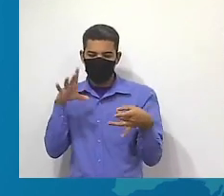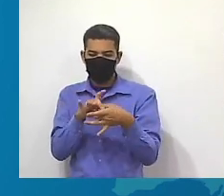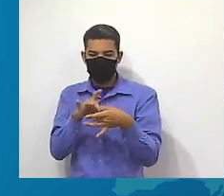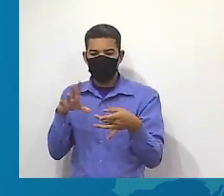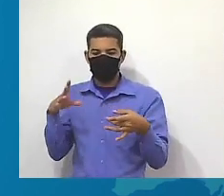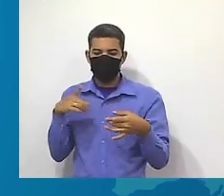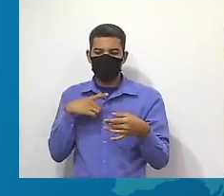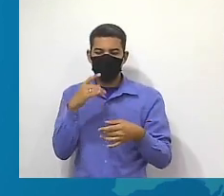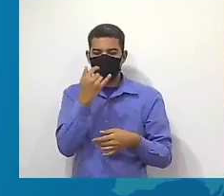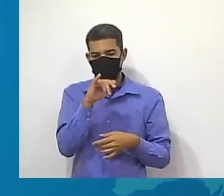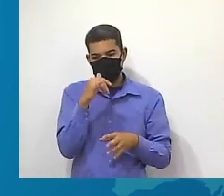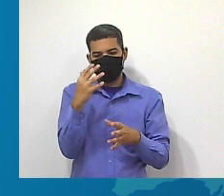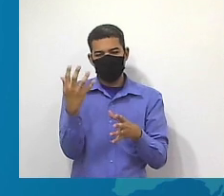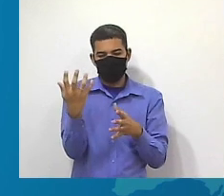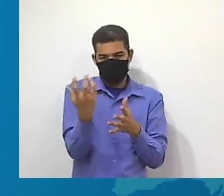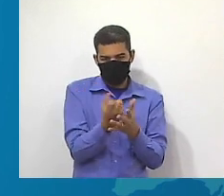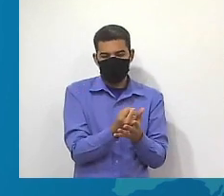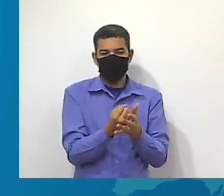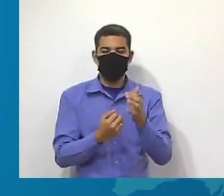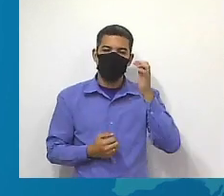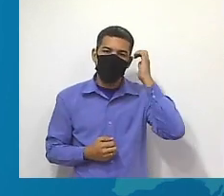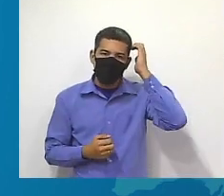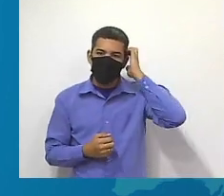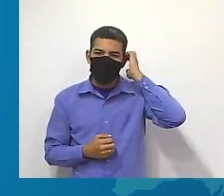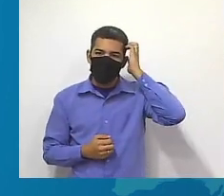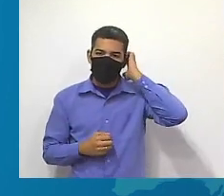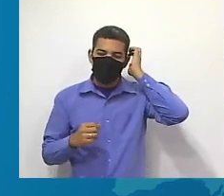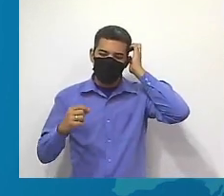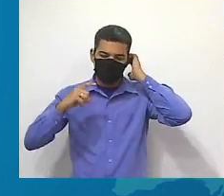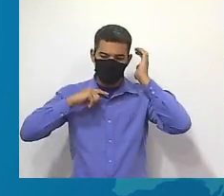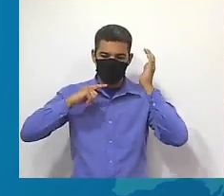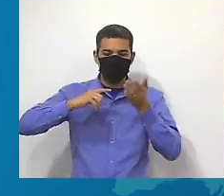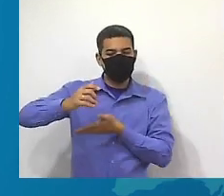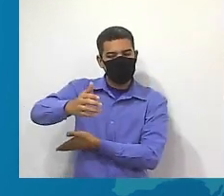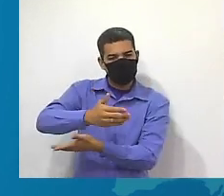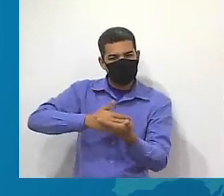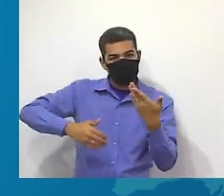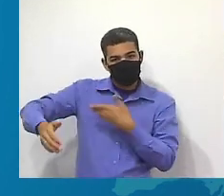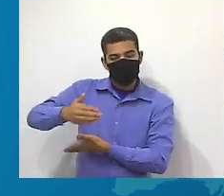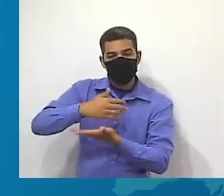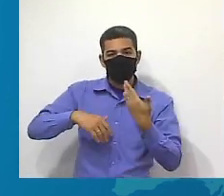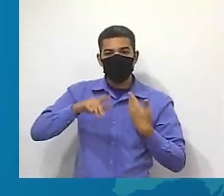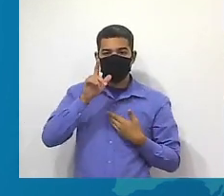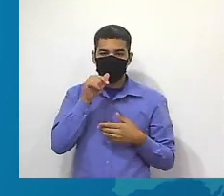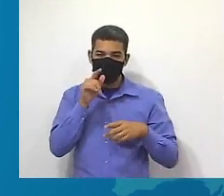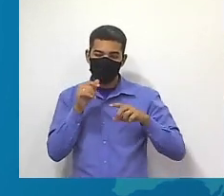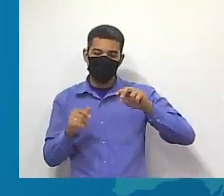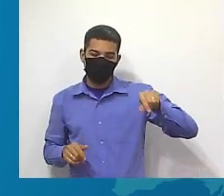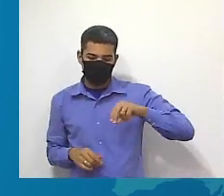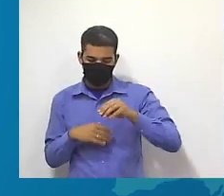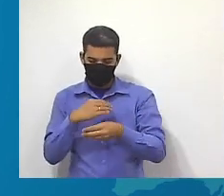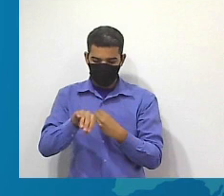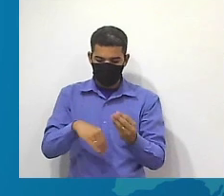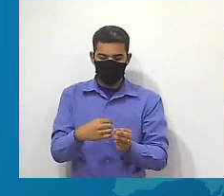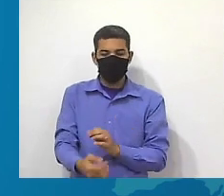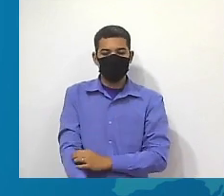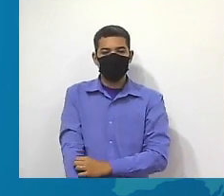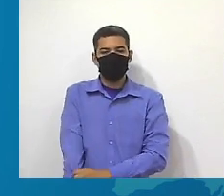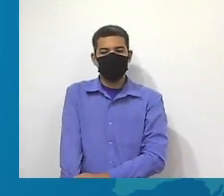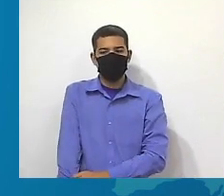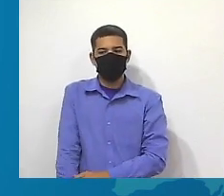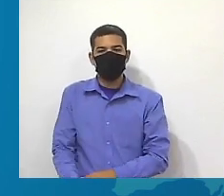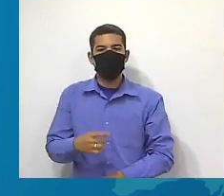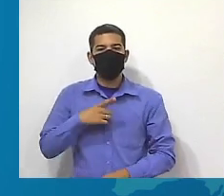energia. Uma vez que essas interações elas são formadas entre a água e o sal, aí é o contrário. A energia vai